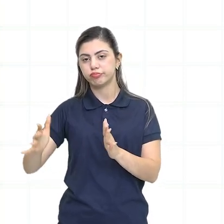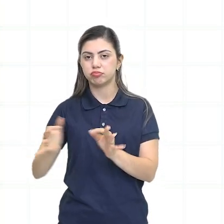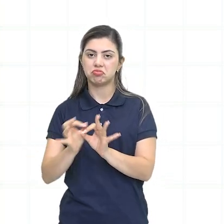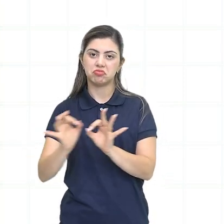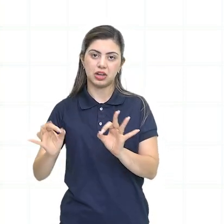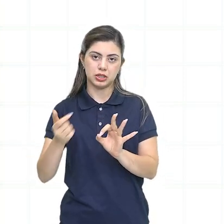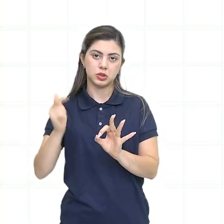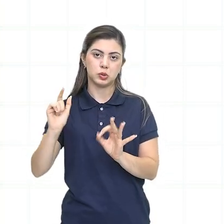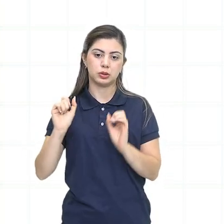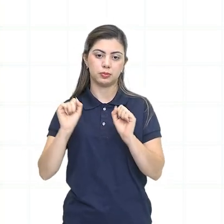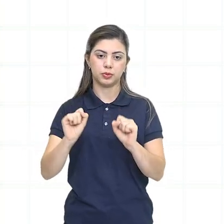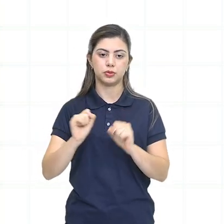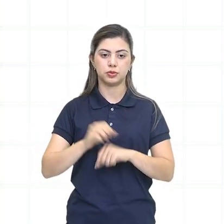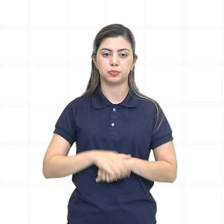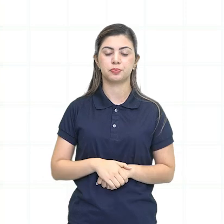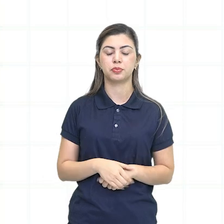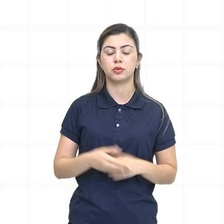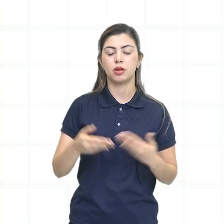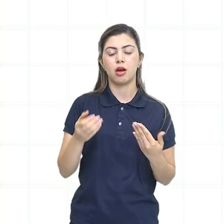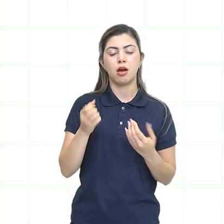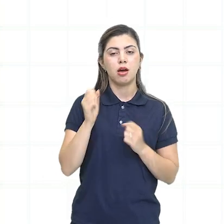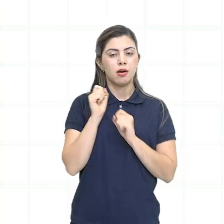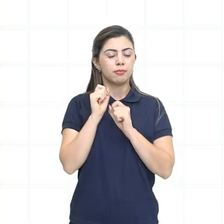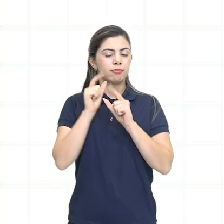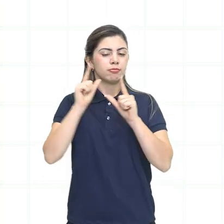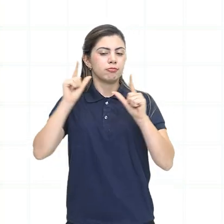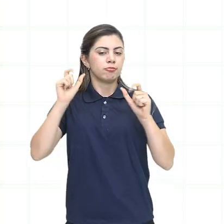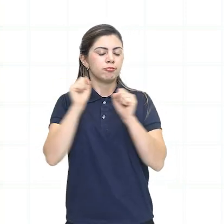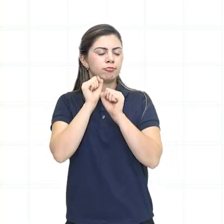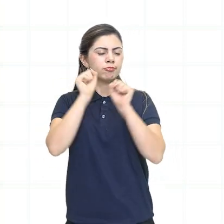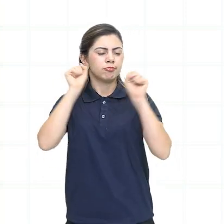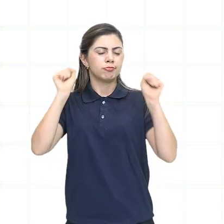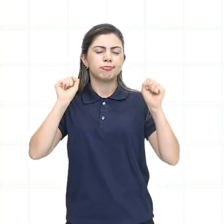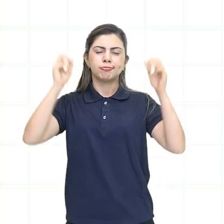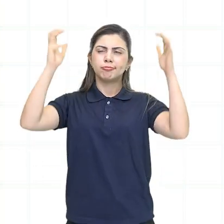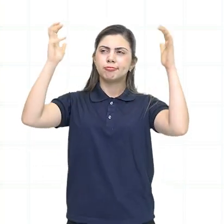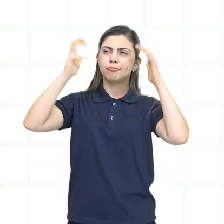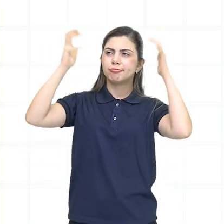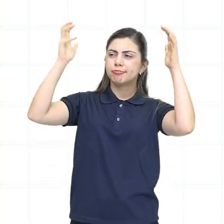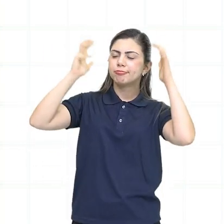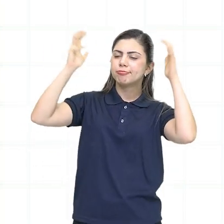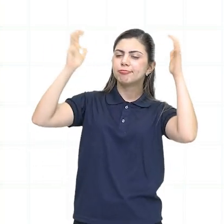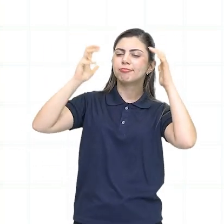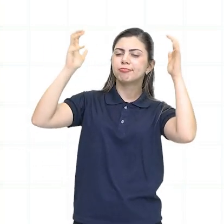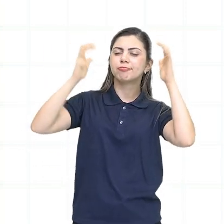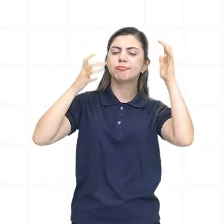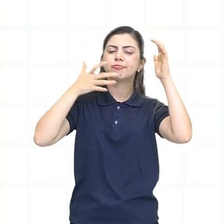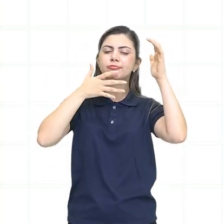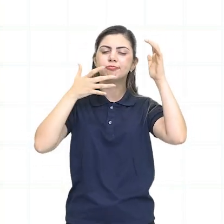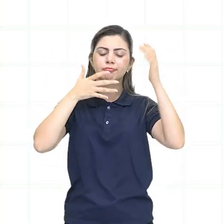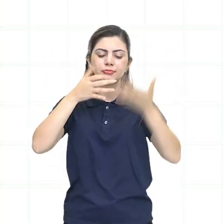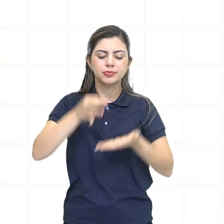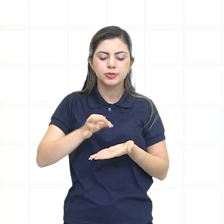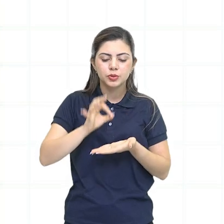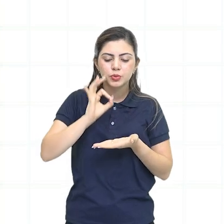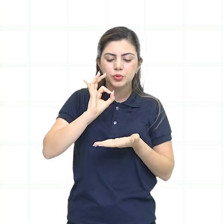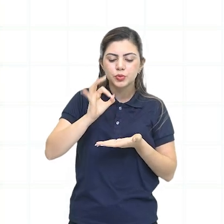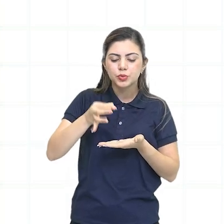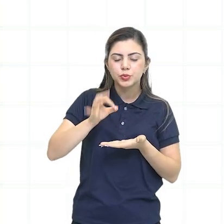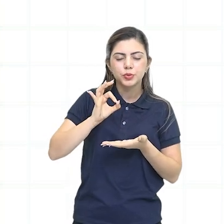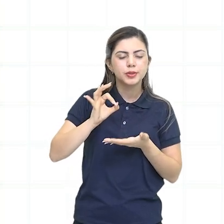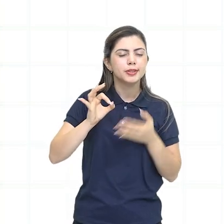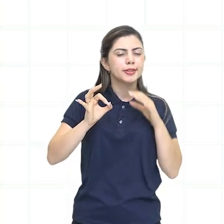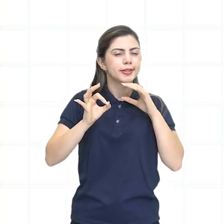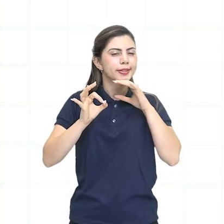ideia. Acordei pela manhã, tomei um banho bem gostoso e tomei meu café